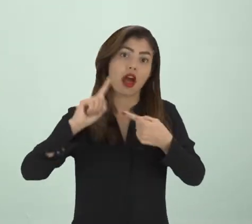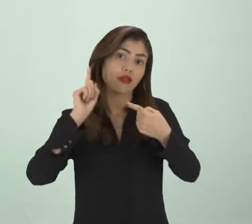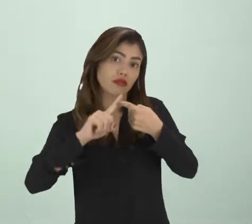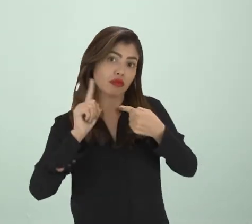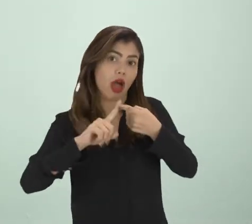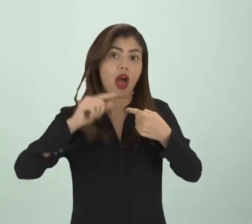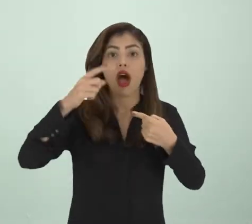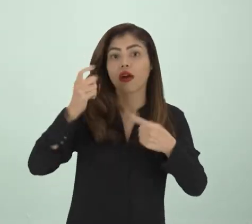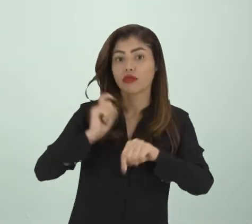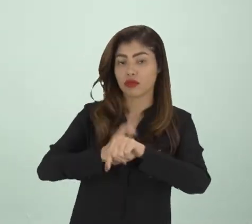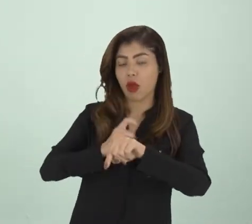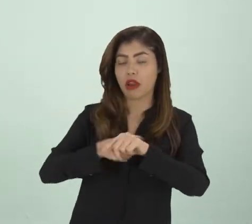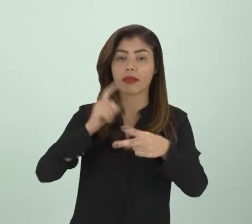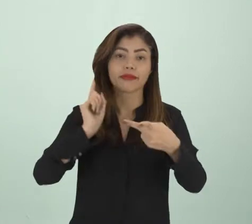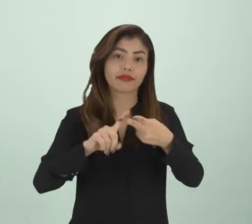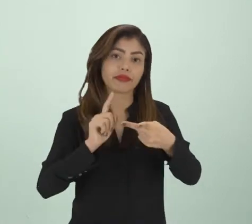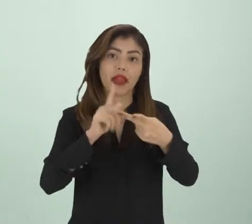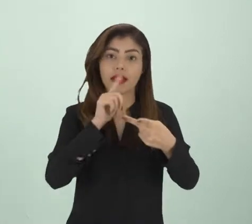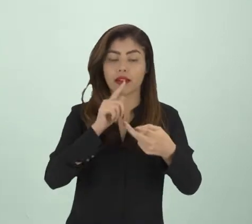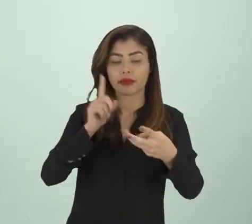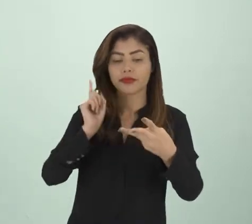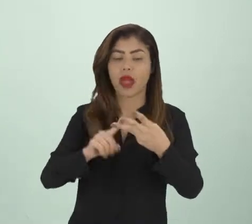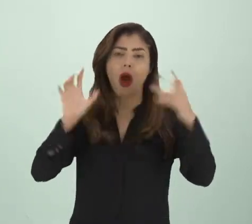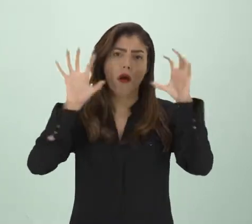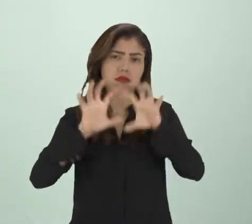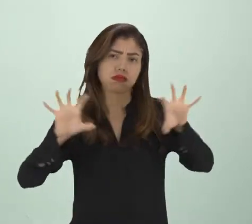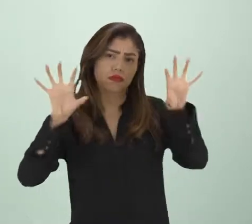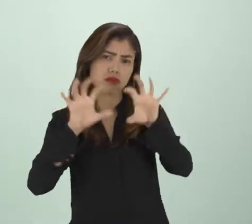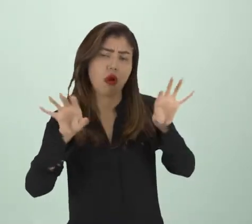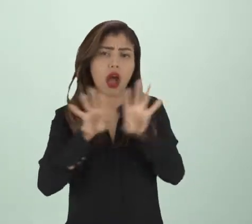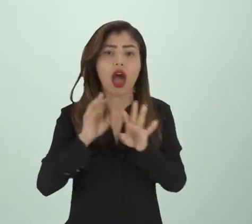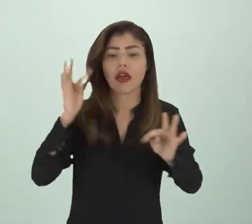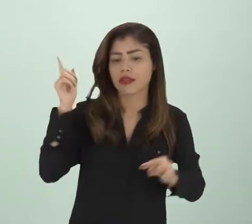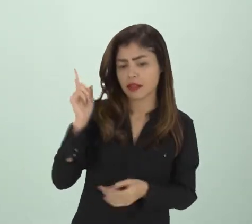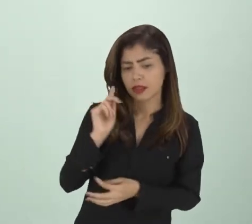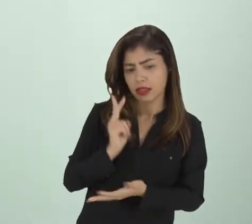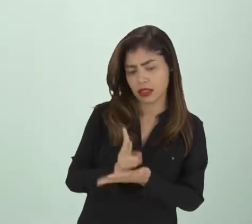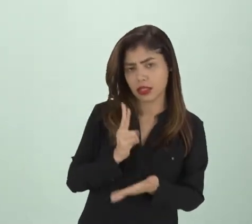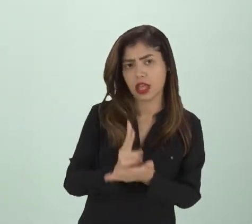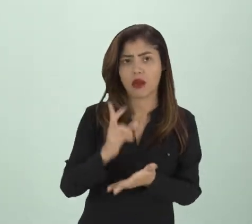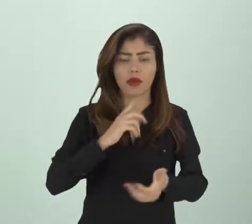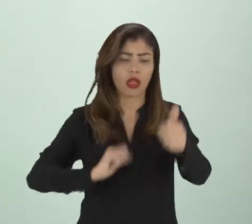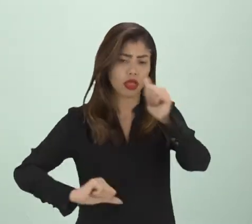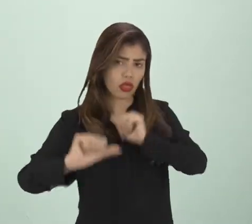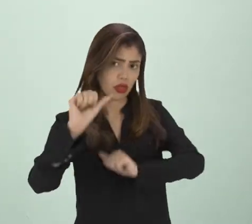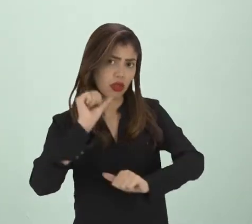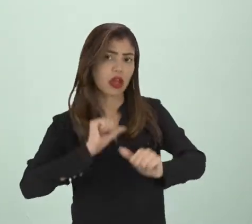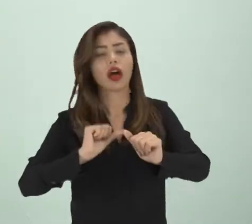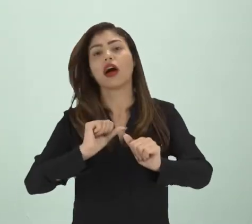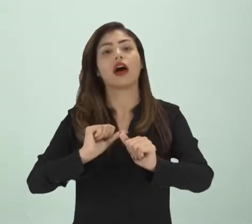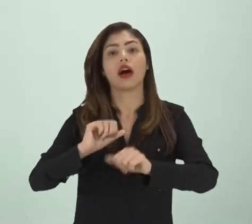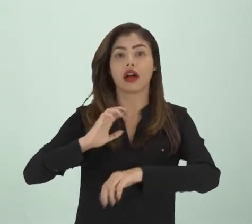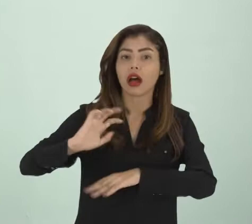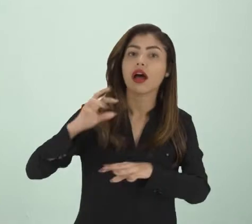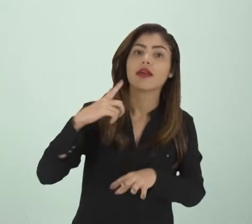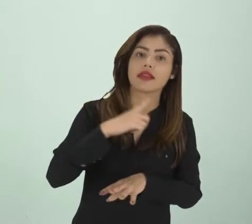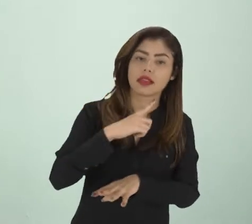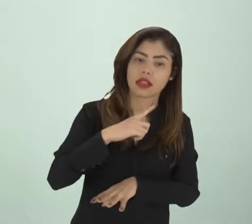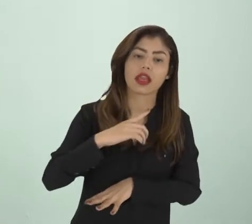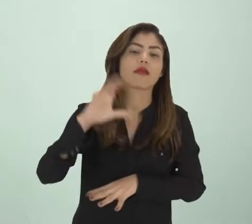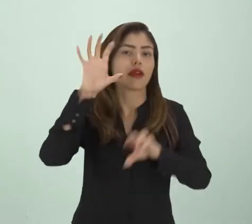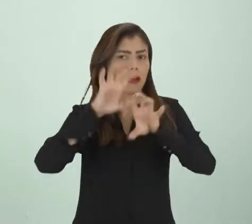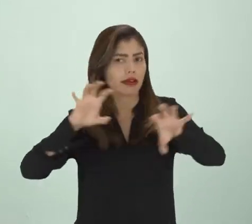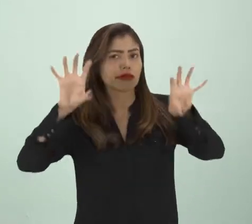sólido, líquido e gasoso. O que é que acontece? Todas as vezes em que a matéria muda de estado físico, também tem um